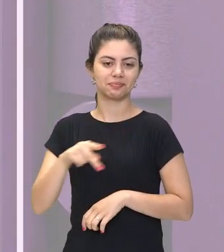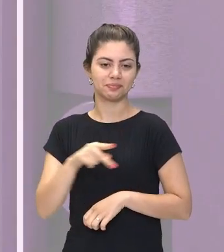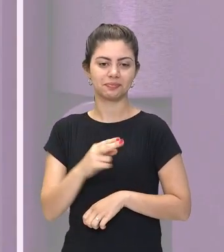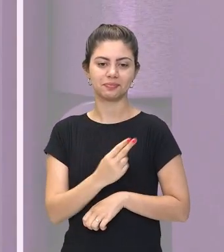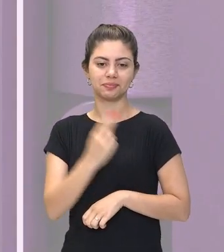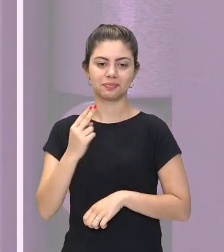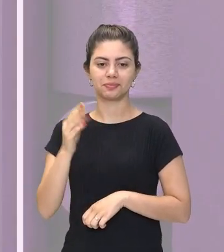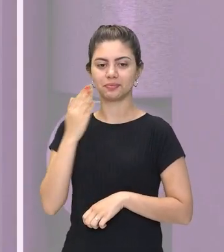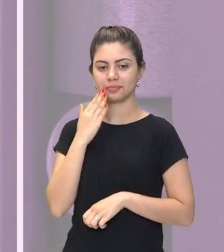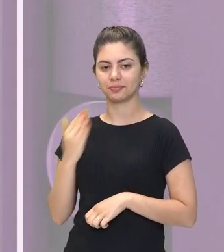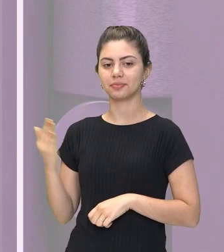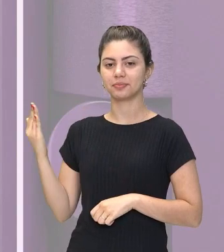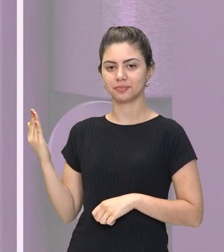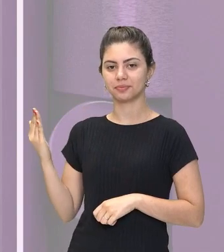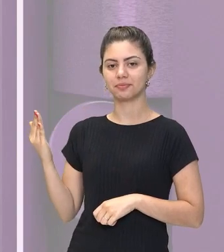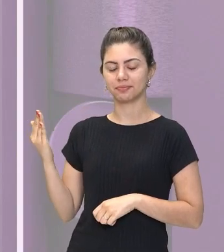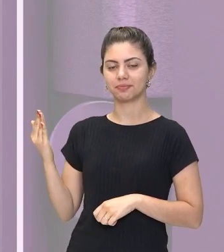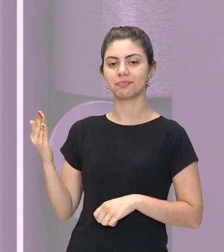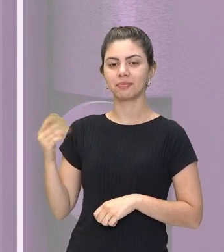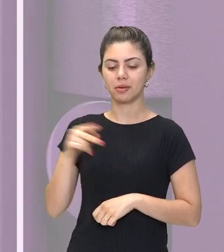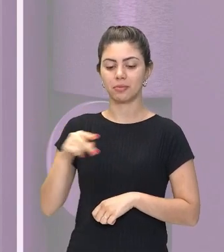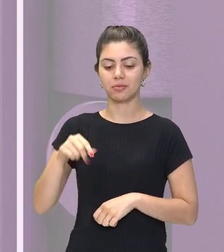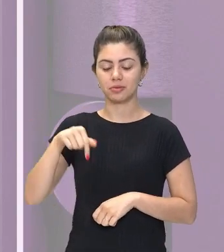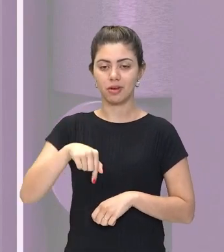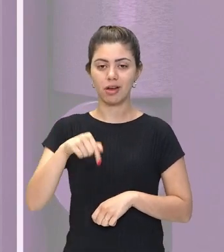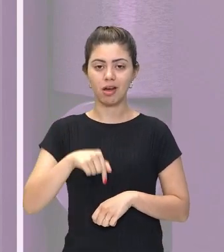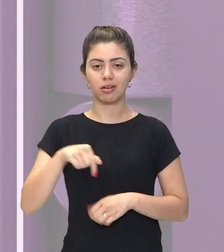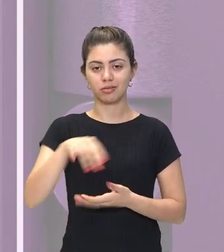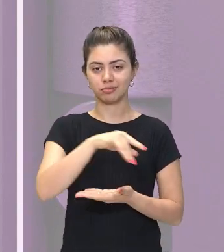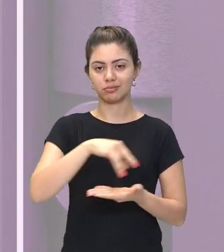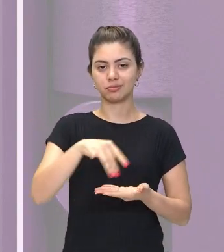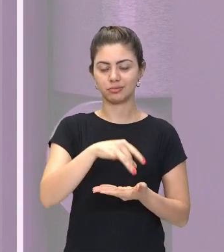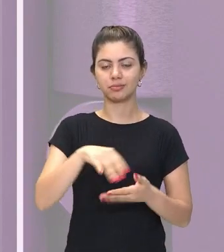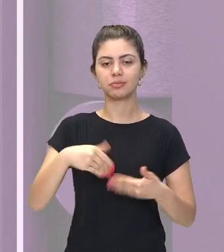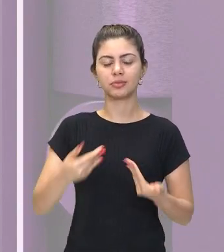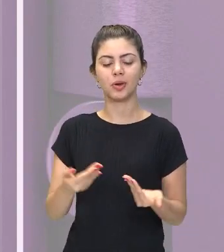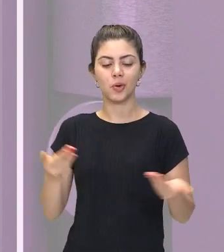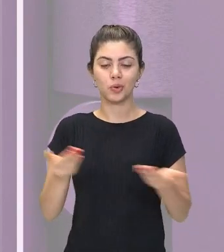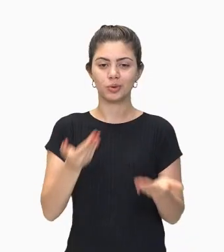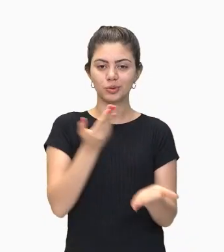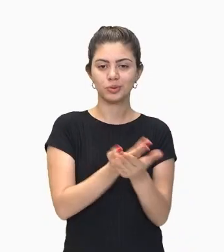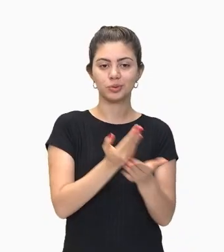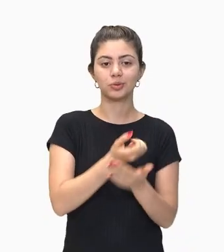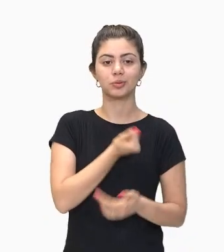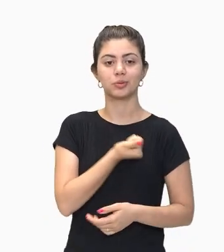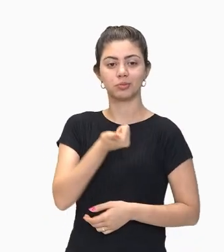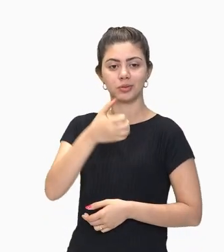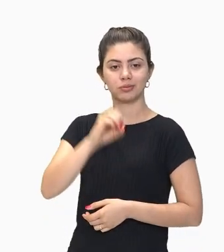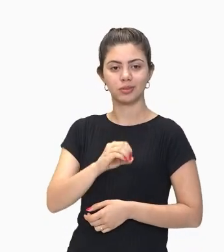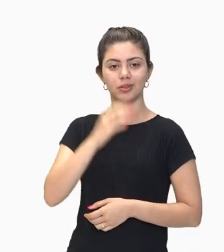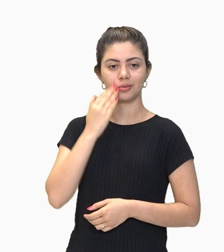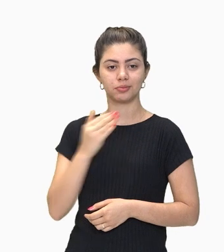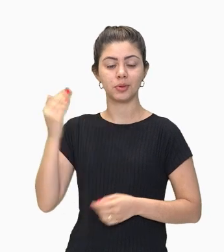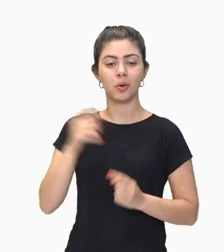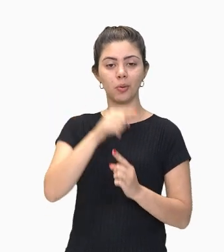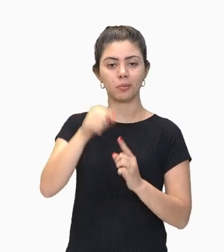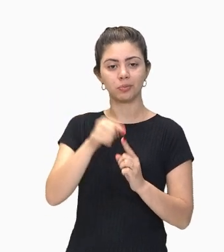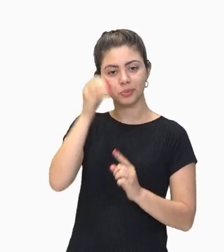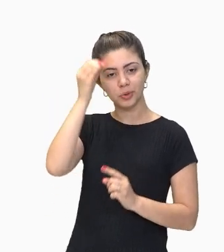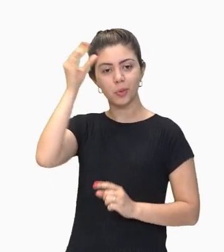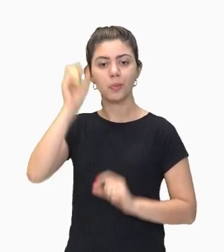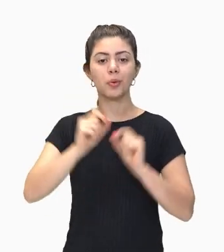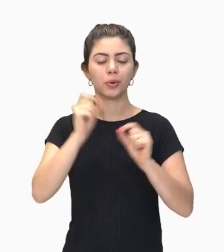Tiago Silva, professor de matemática aqui do Centro de Mídias, e esta é a nossa aula de número 10, que tem como